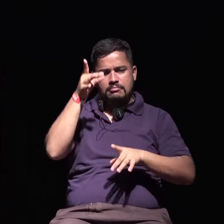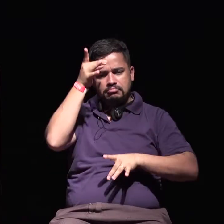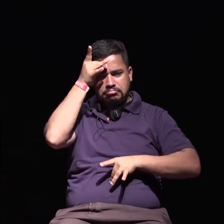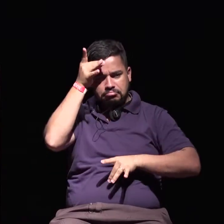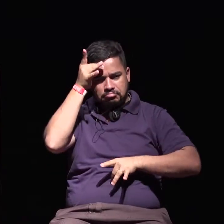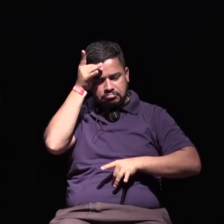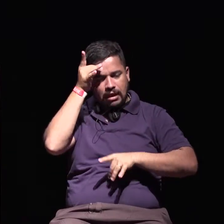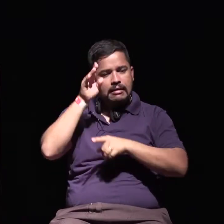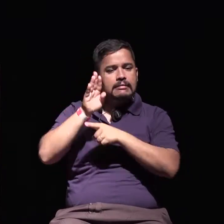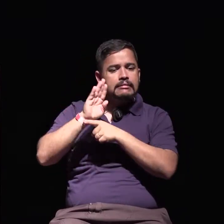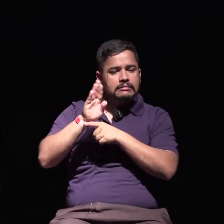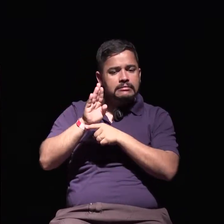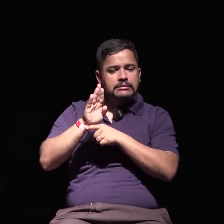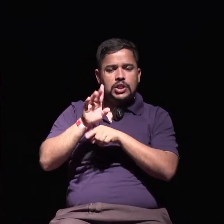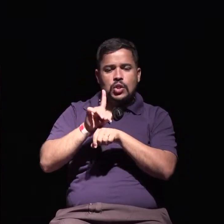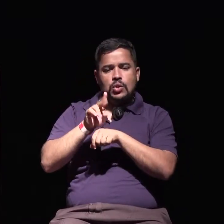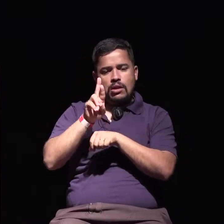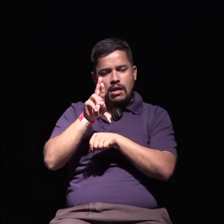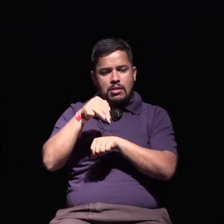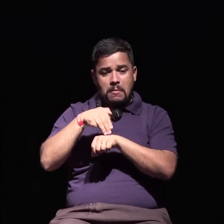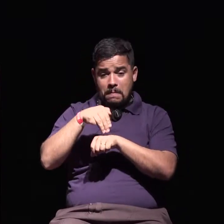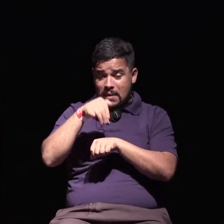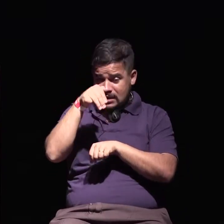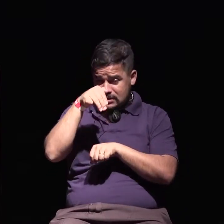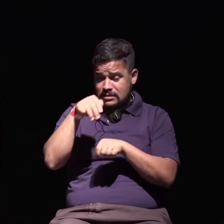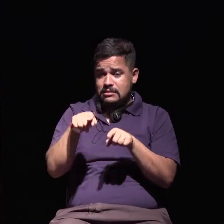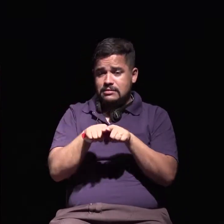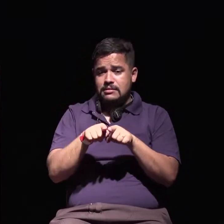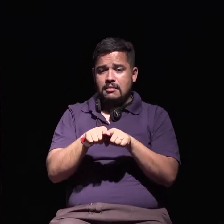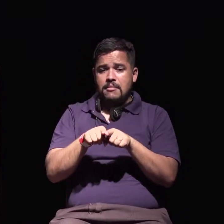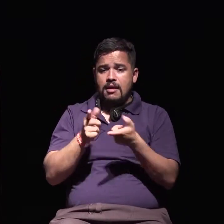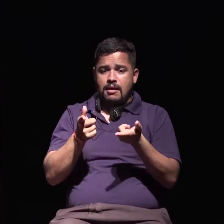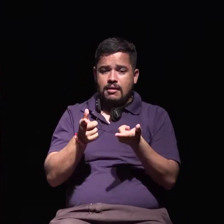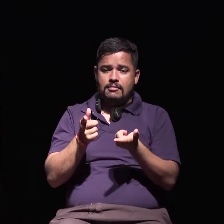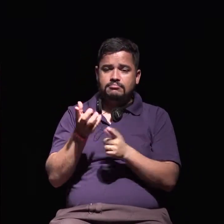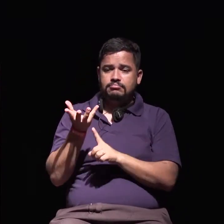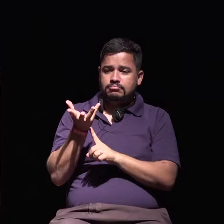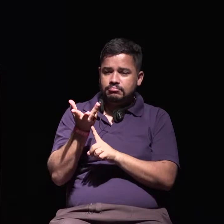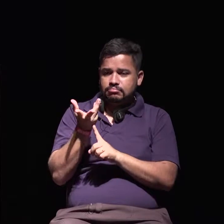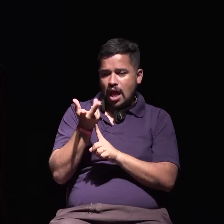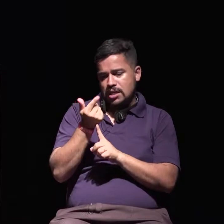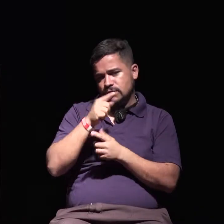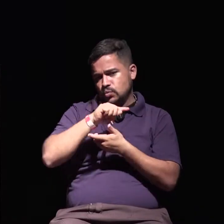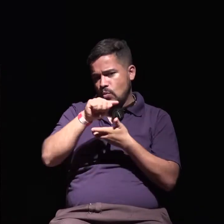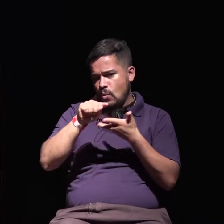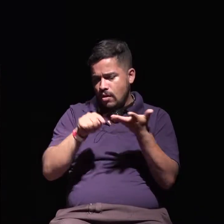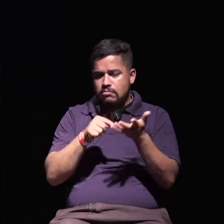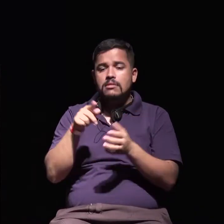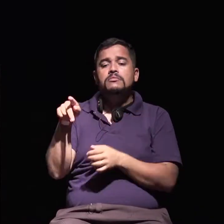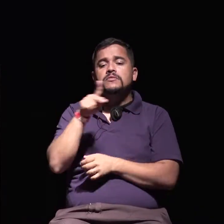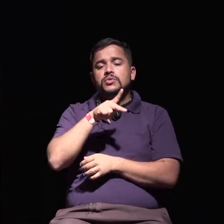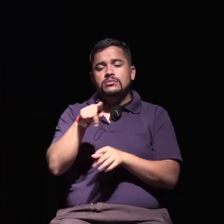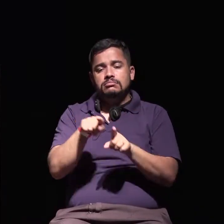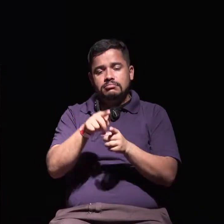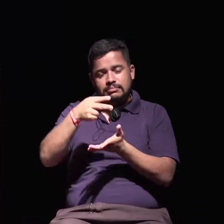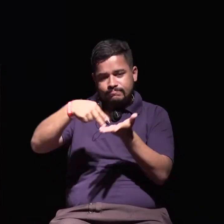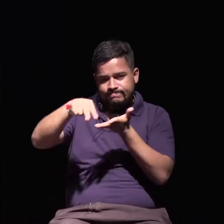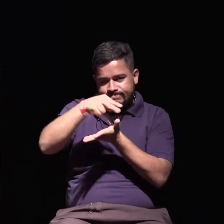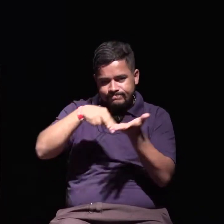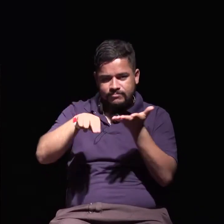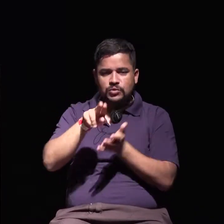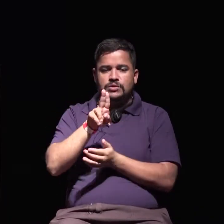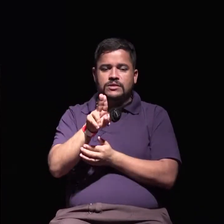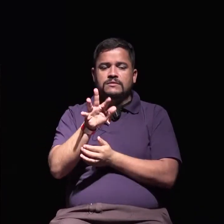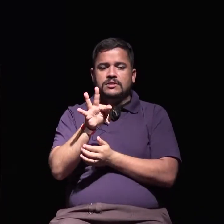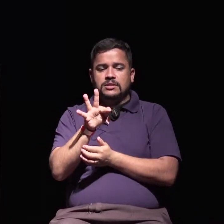vídeo. Doutoranda e mestre em artes visuais pela UERJ, professora do curso de dança da Universidade Federal